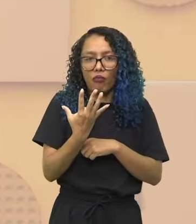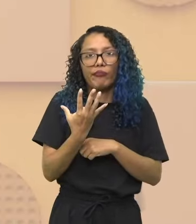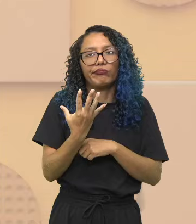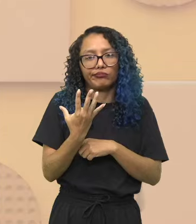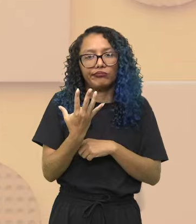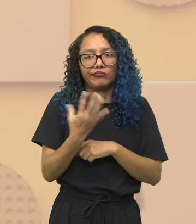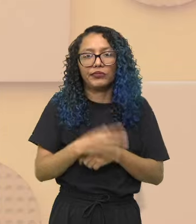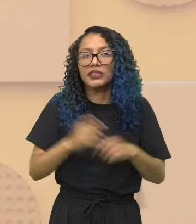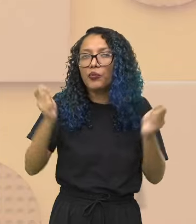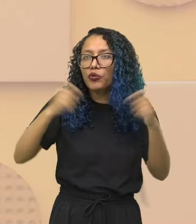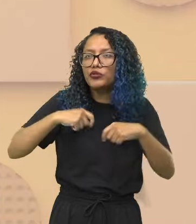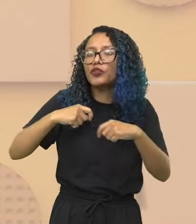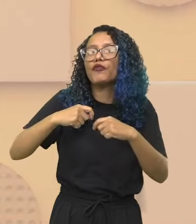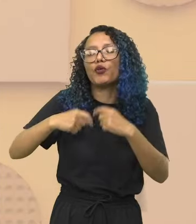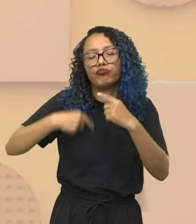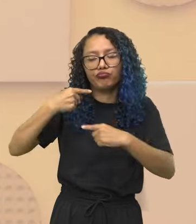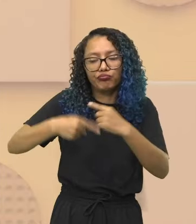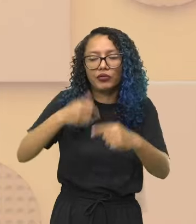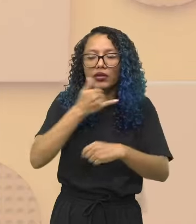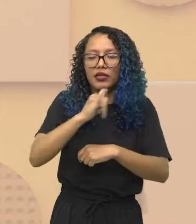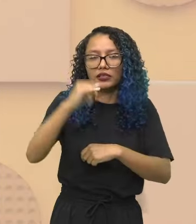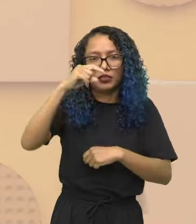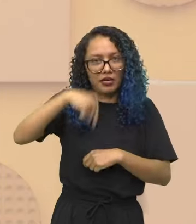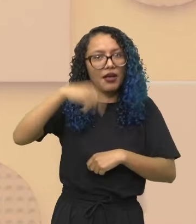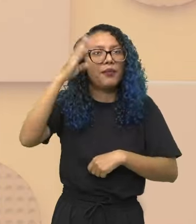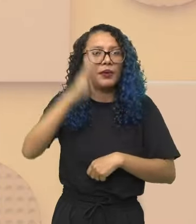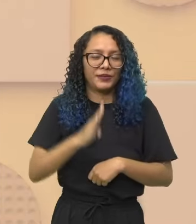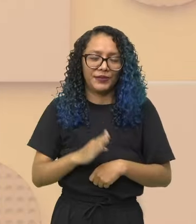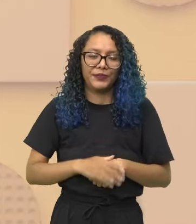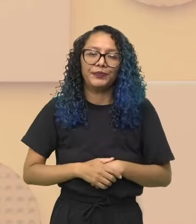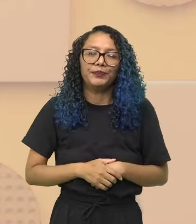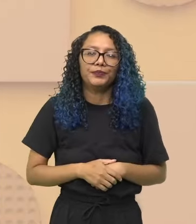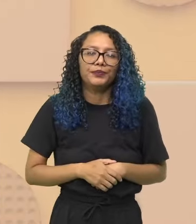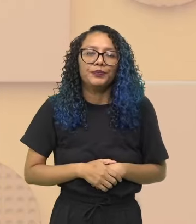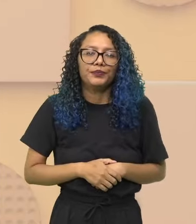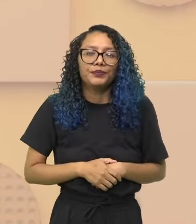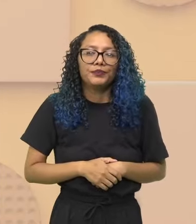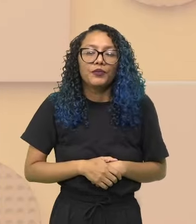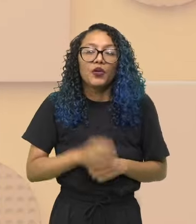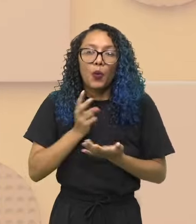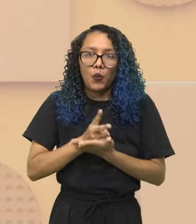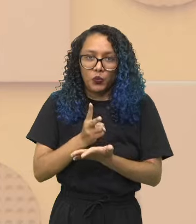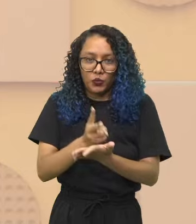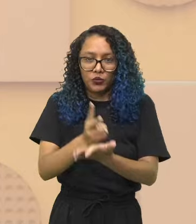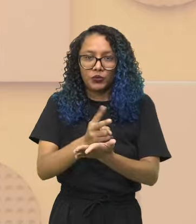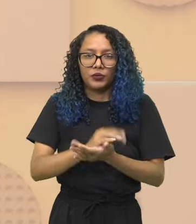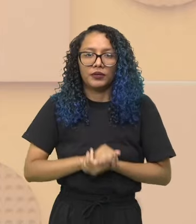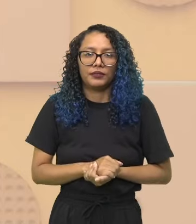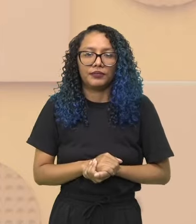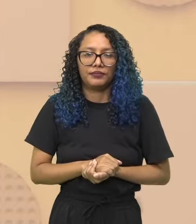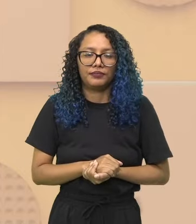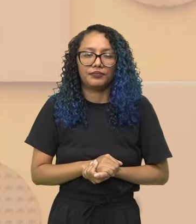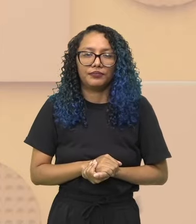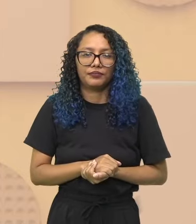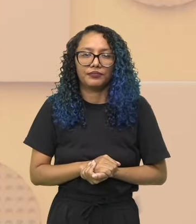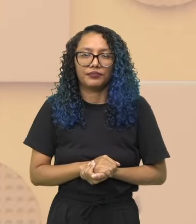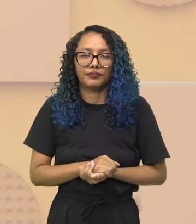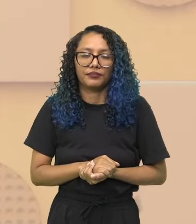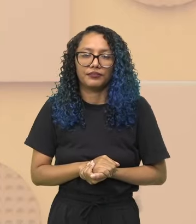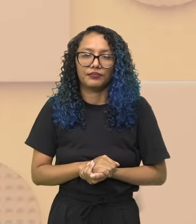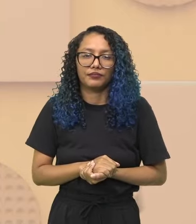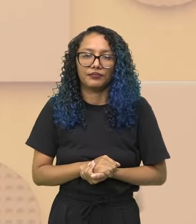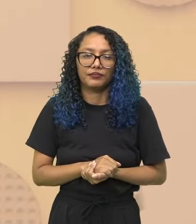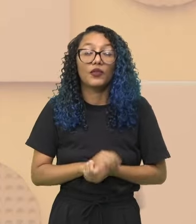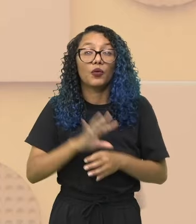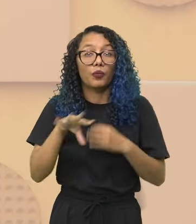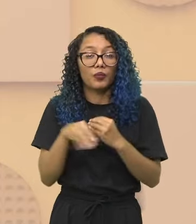de energia no nosso país. Ainda sobre a energia das hidrelétricas, a gente tem